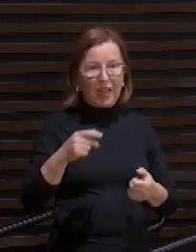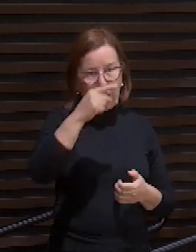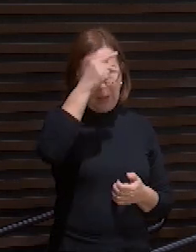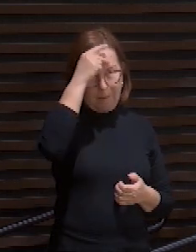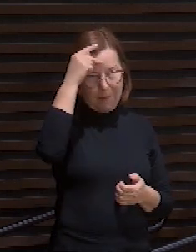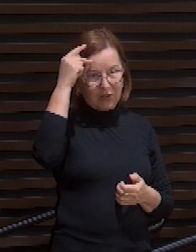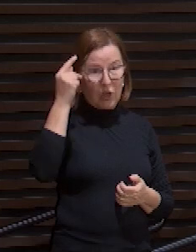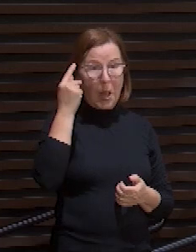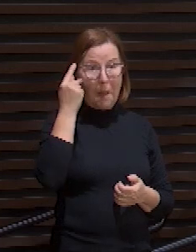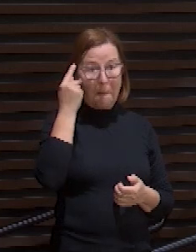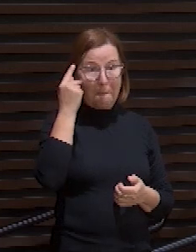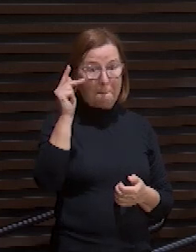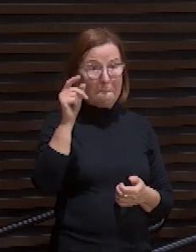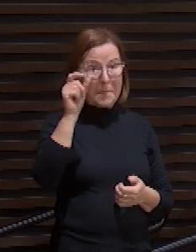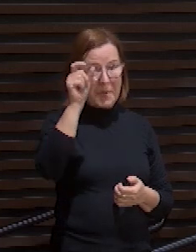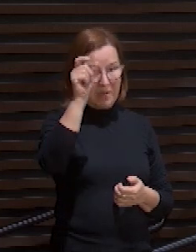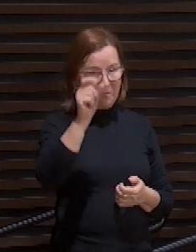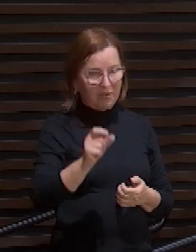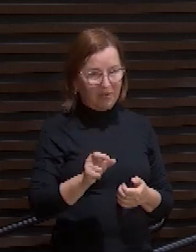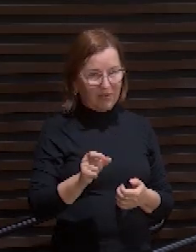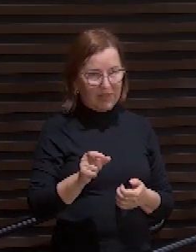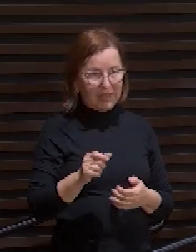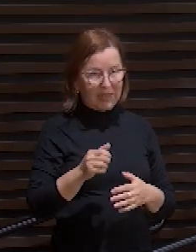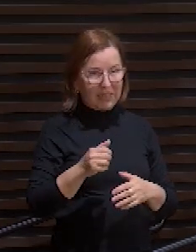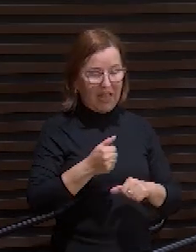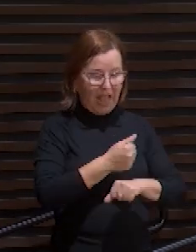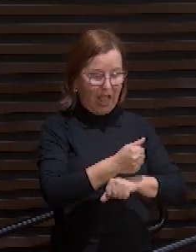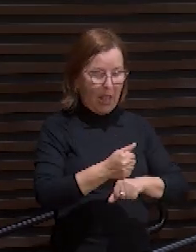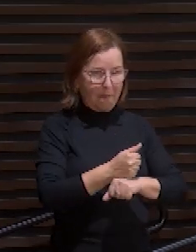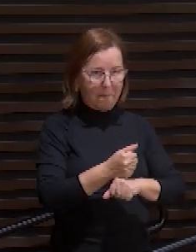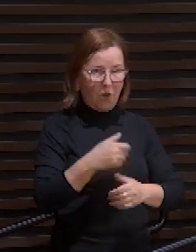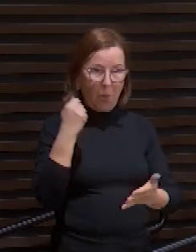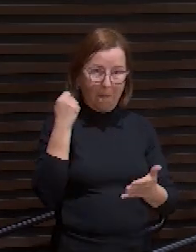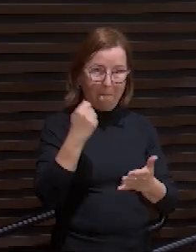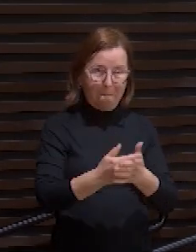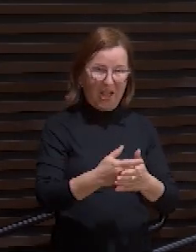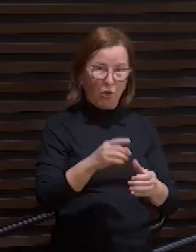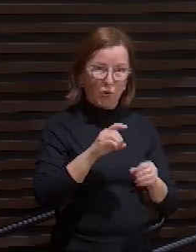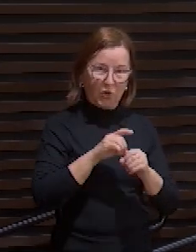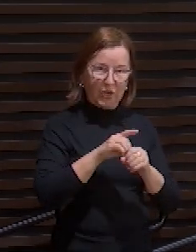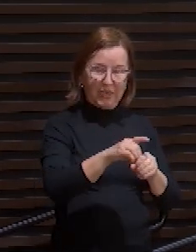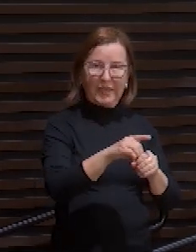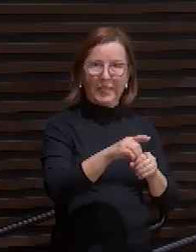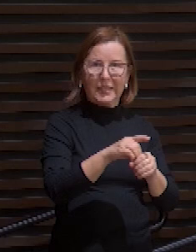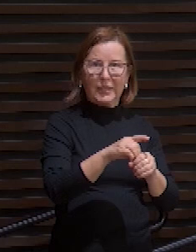patriarca, pagou o dízimo tirado dos